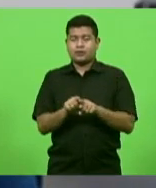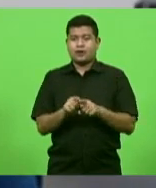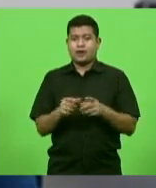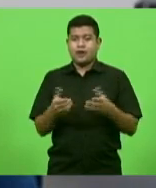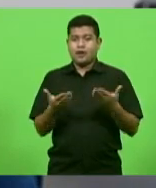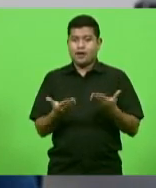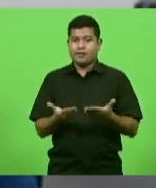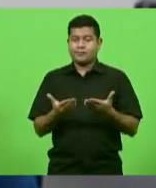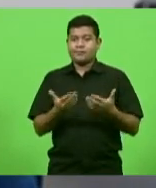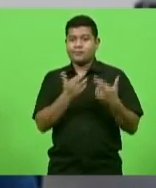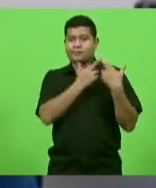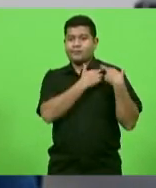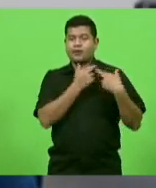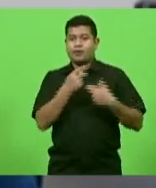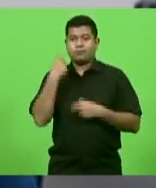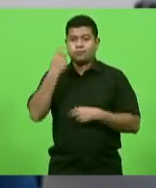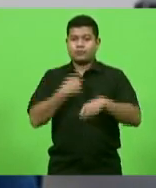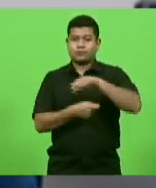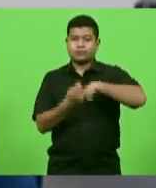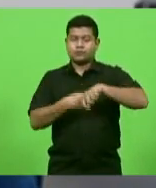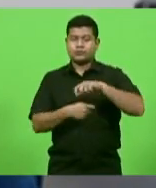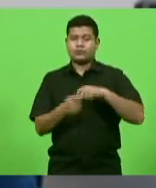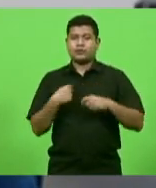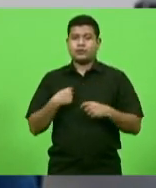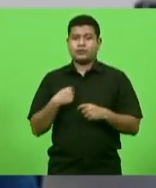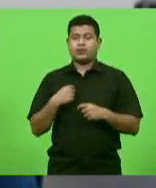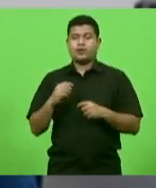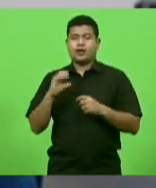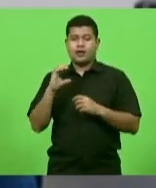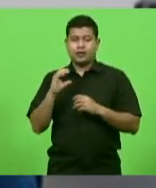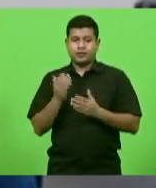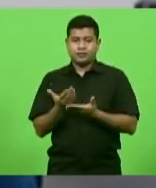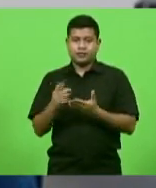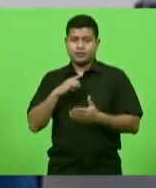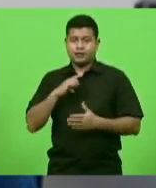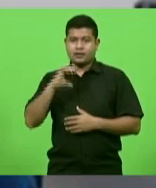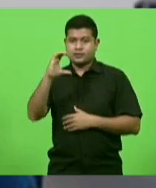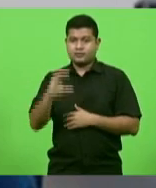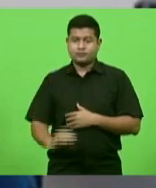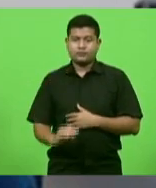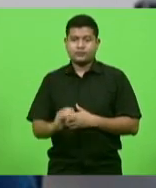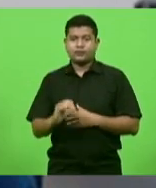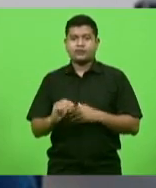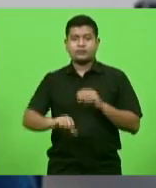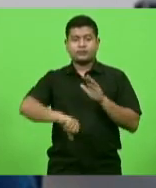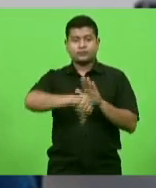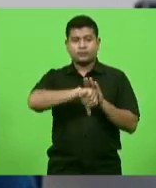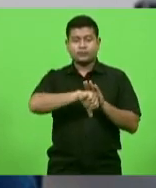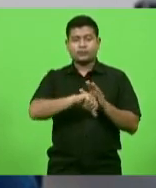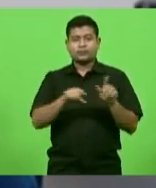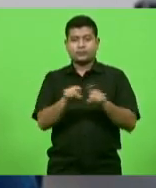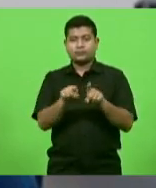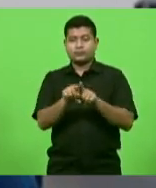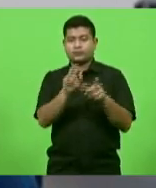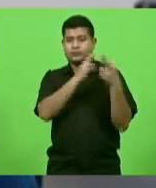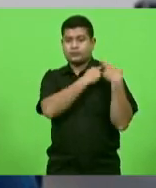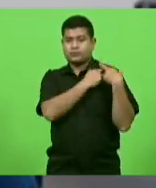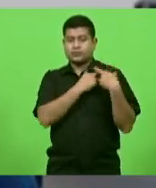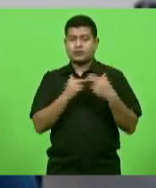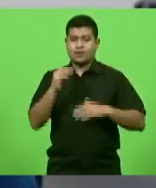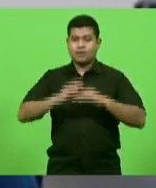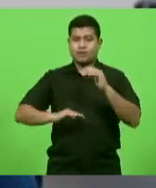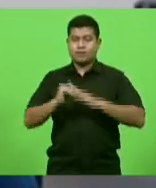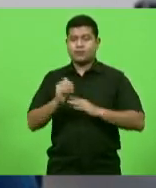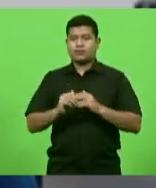responsabilidade político-administrativa e as esferas civil criminal e de responsabilização por atos de improbidade e